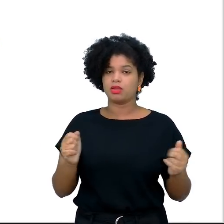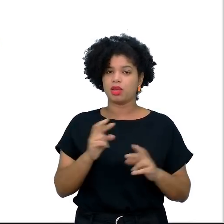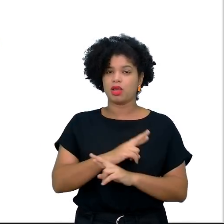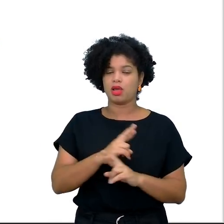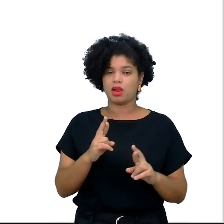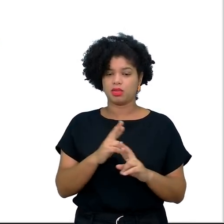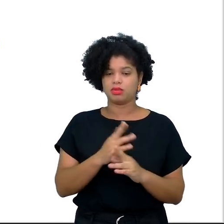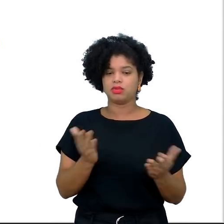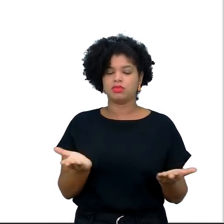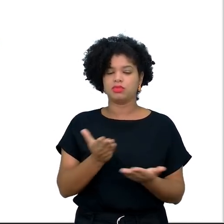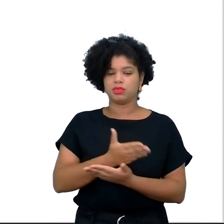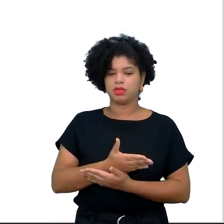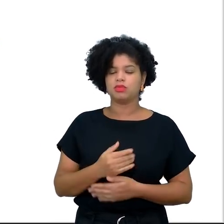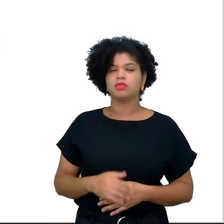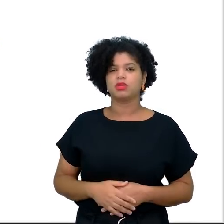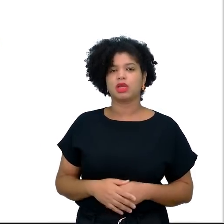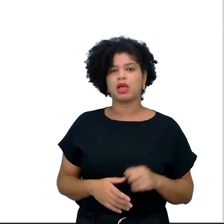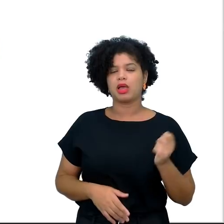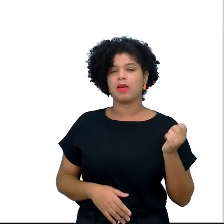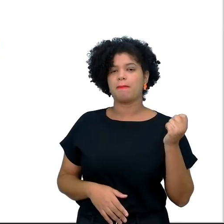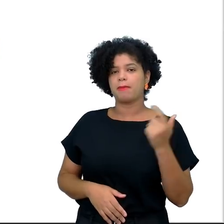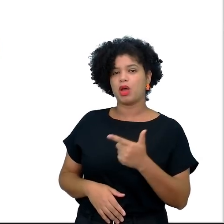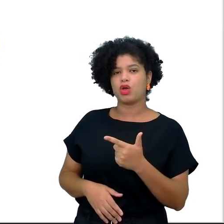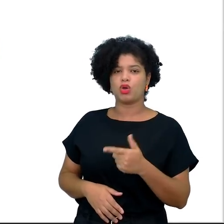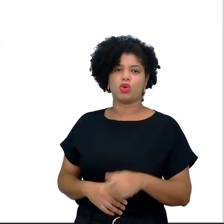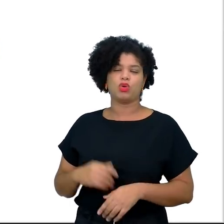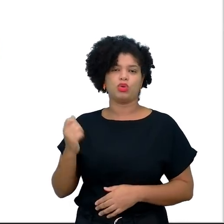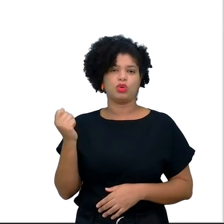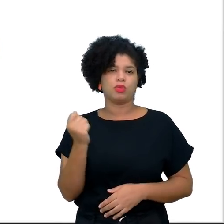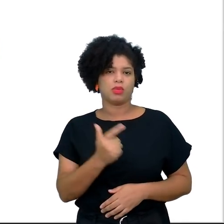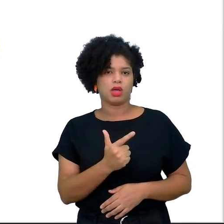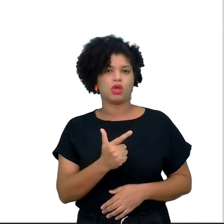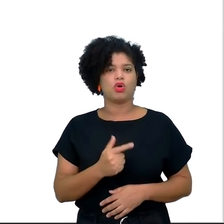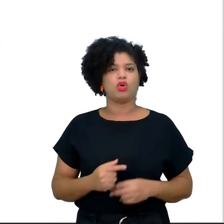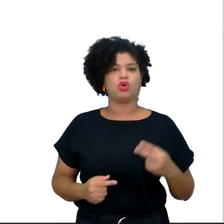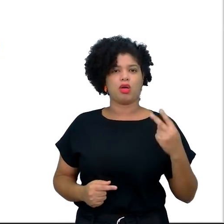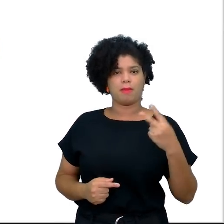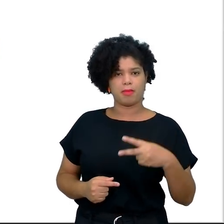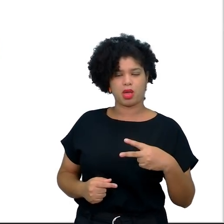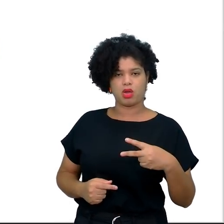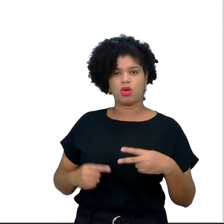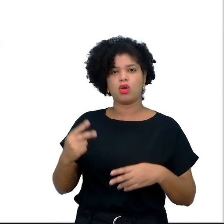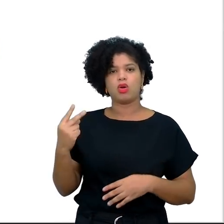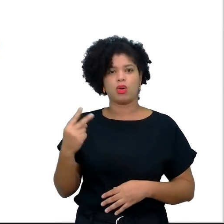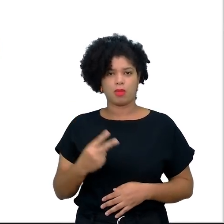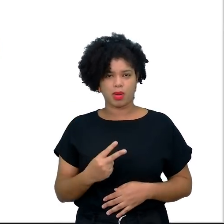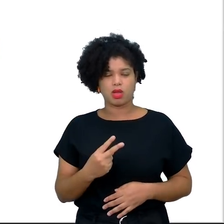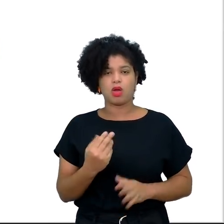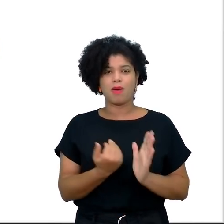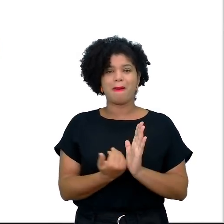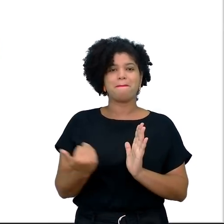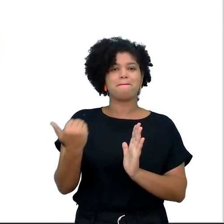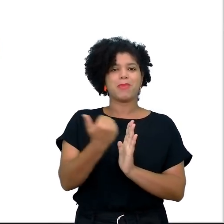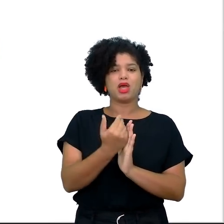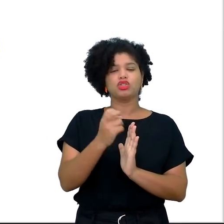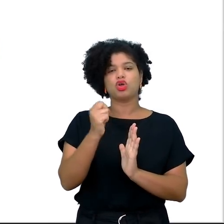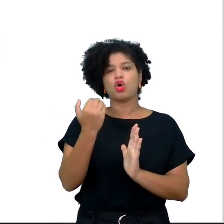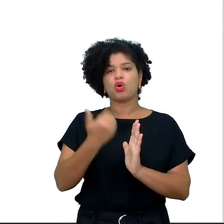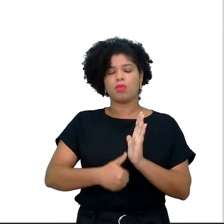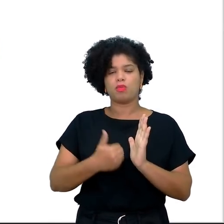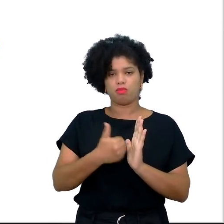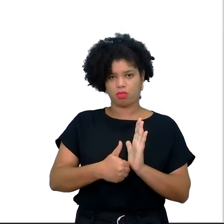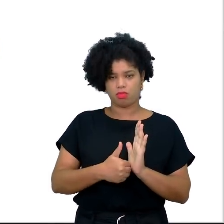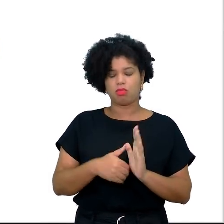medidas, ser maior que, ser menor, a mais que, menor que, entre